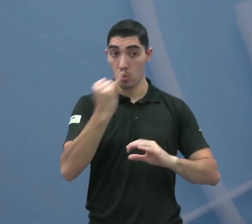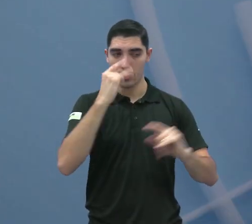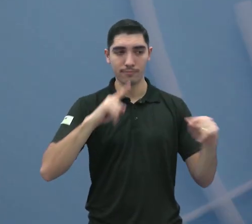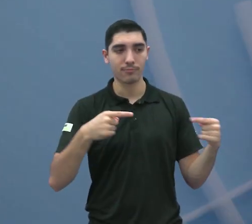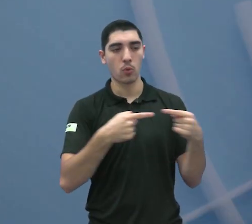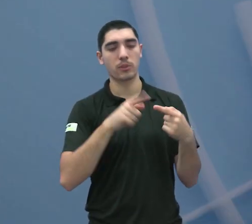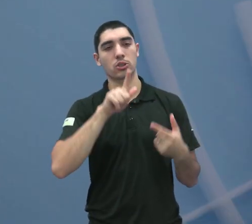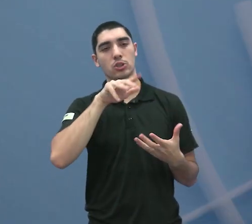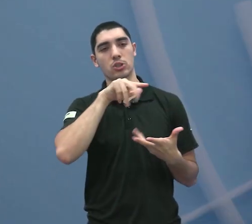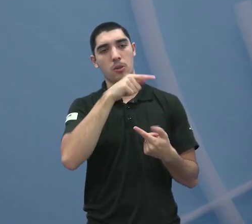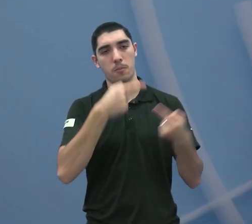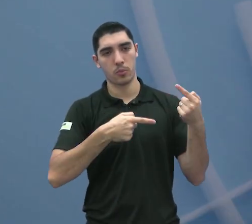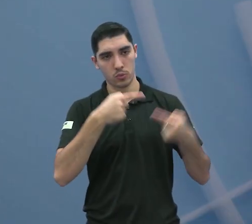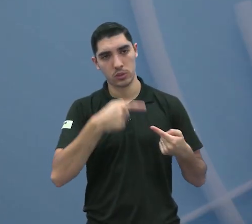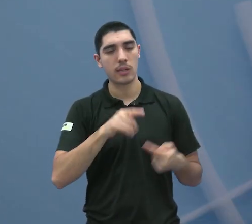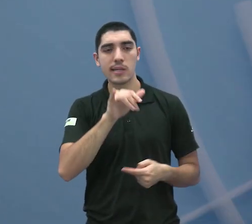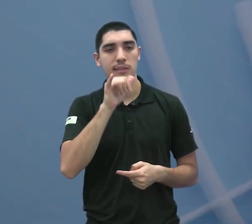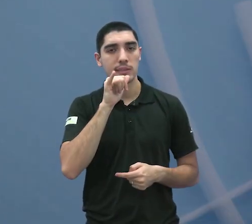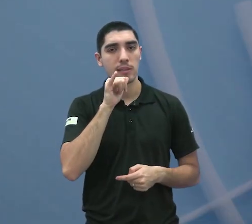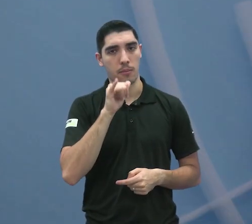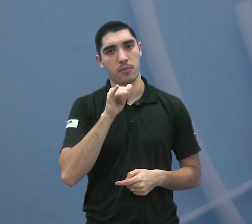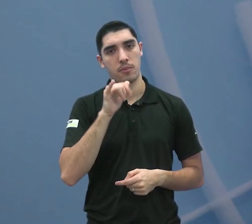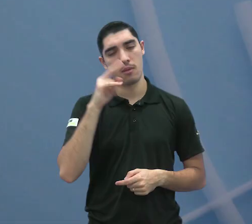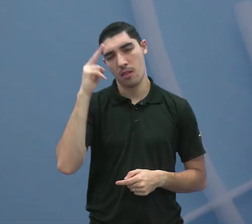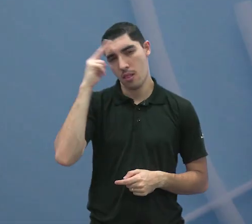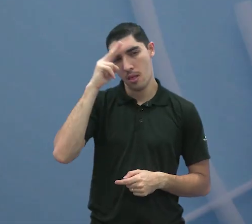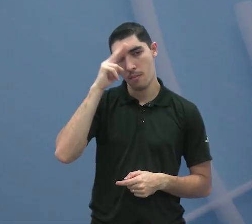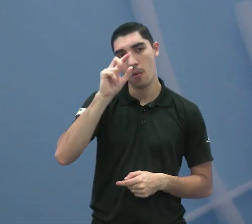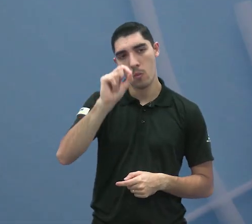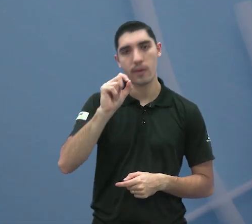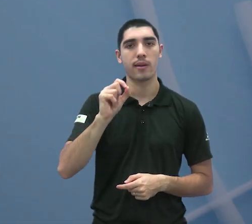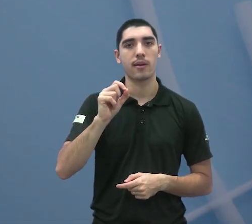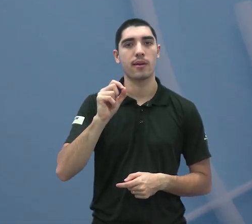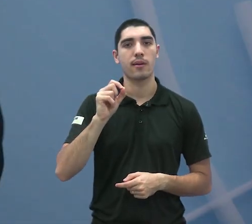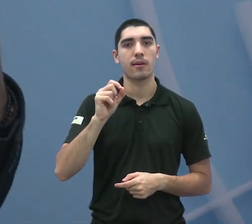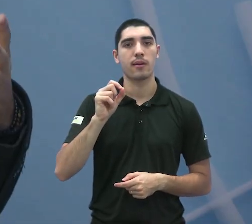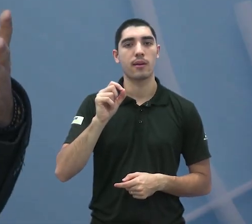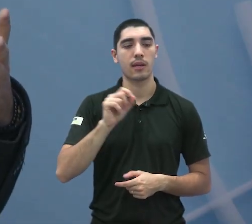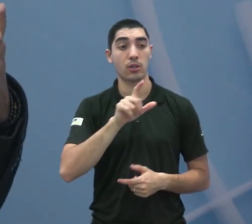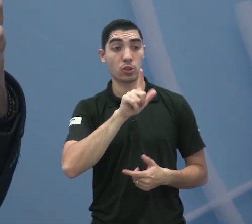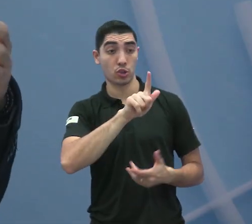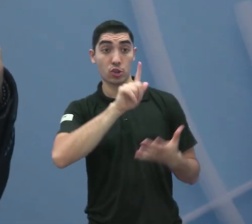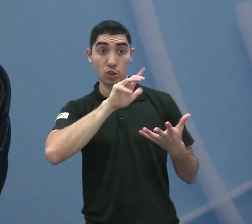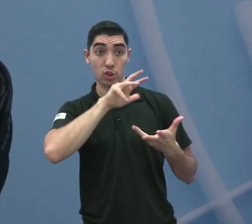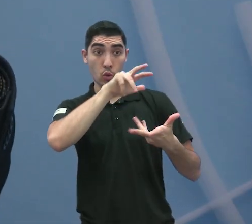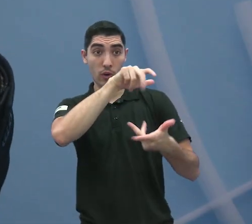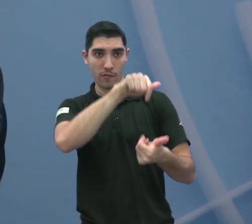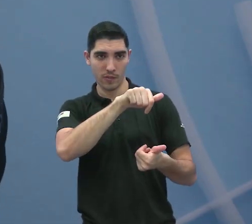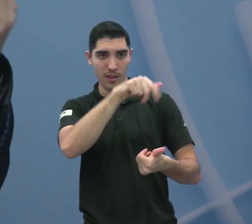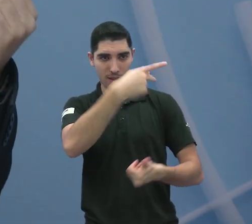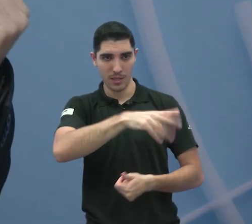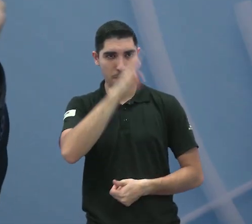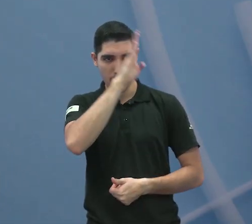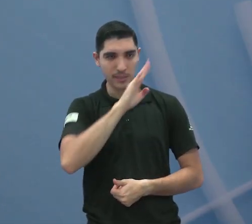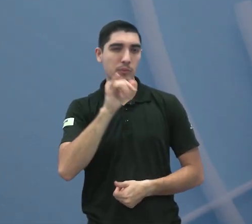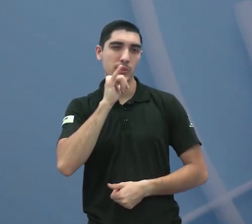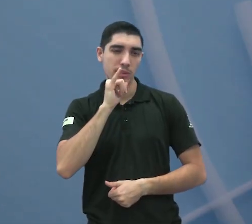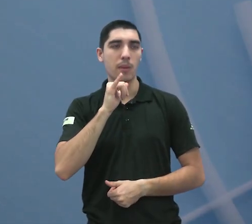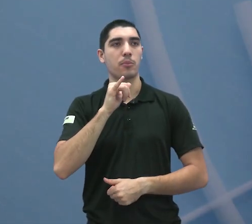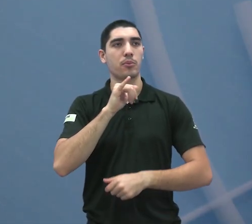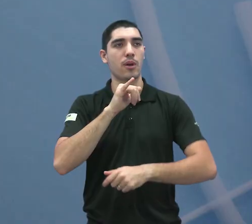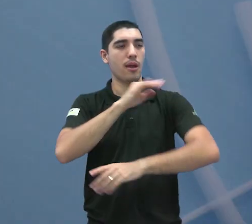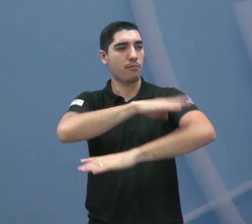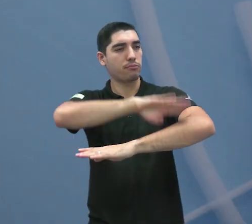geopolítica. Se a gente lembrar da geografia brasileira, né, da